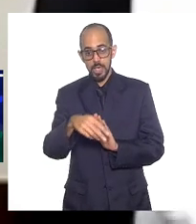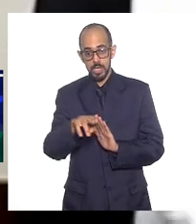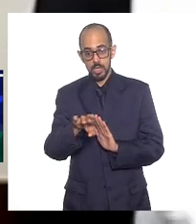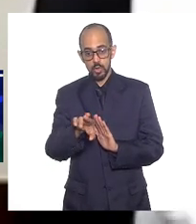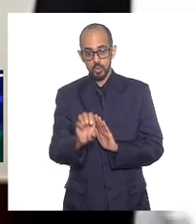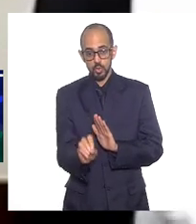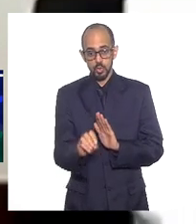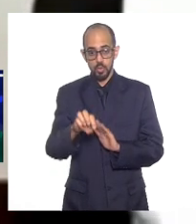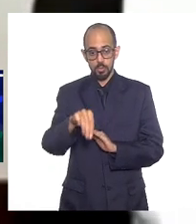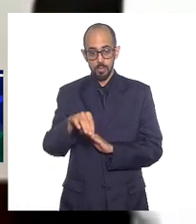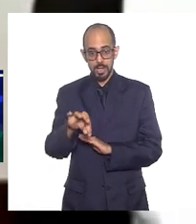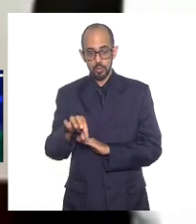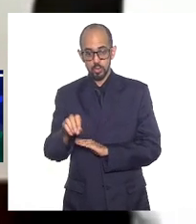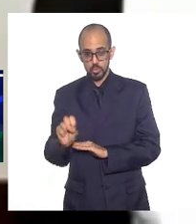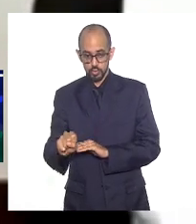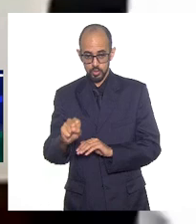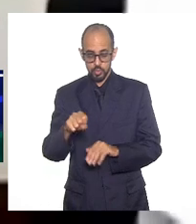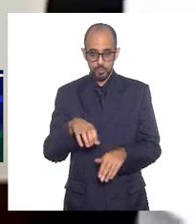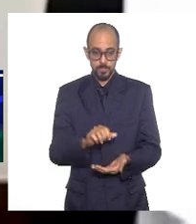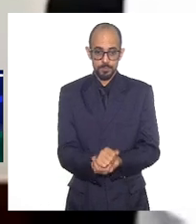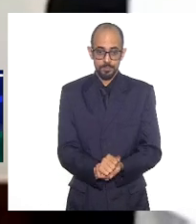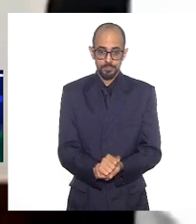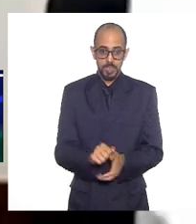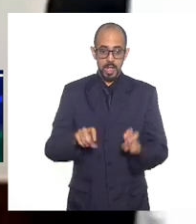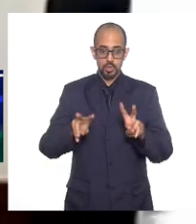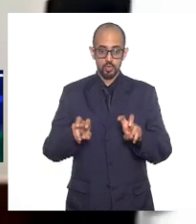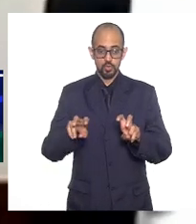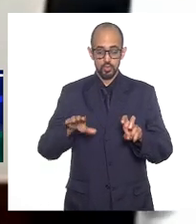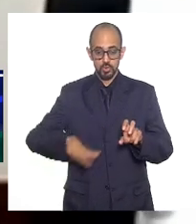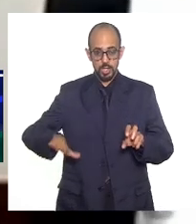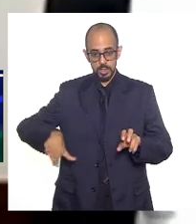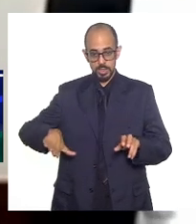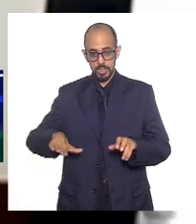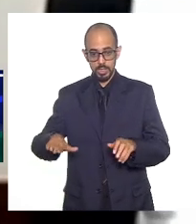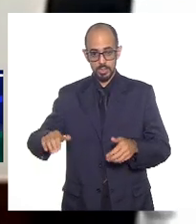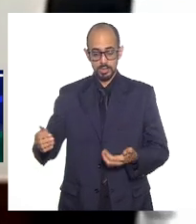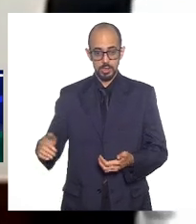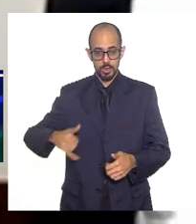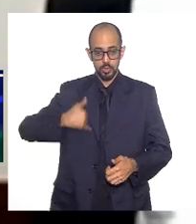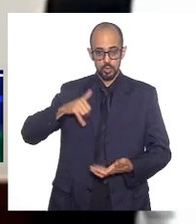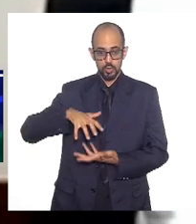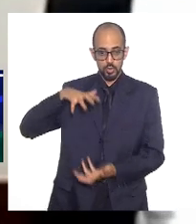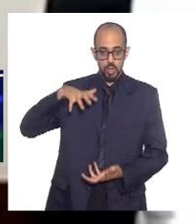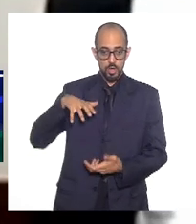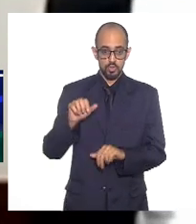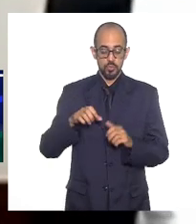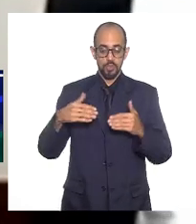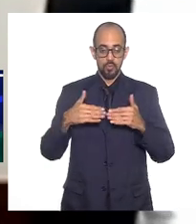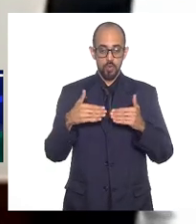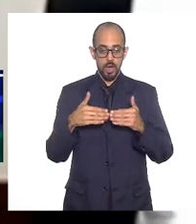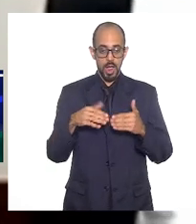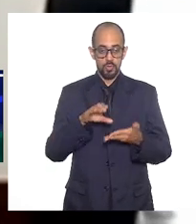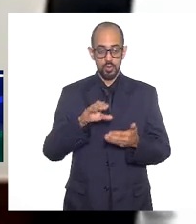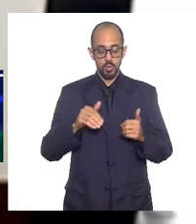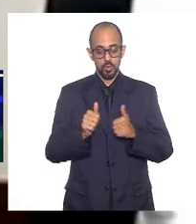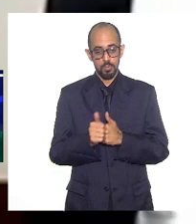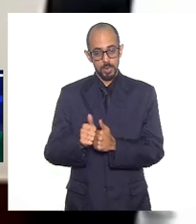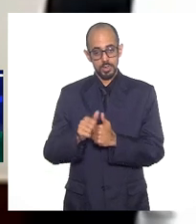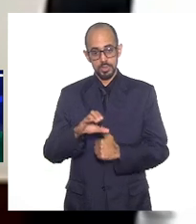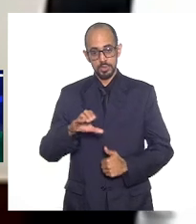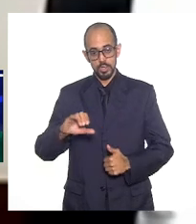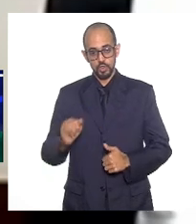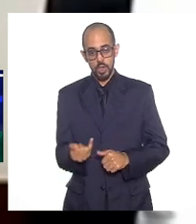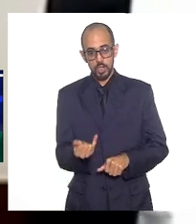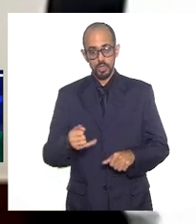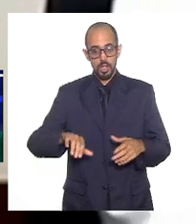com emendas. Assuntos da criança, adolescente e do idoso favorável com as emendas da CCJ. De combate à discriminação de preconceito,